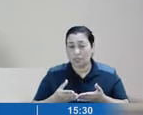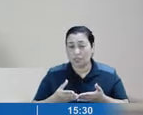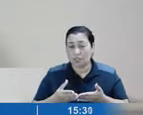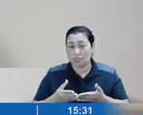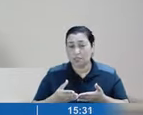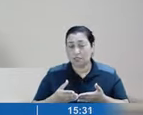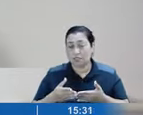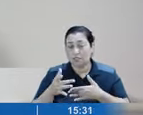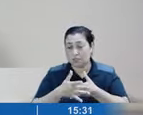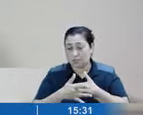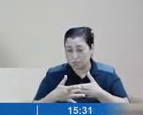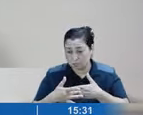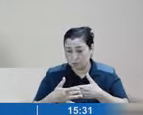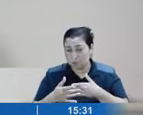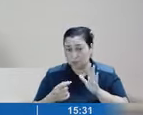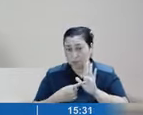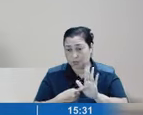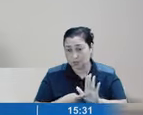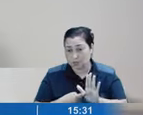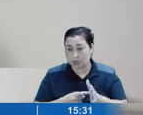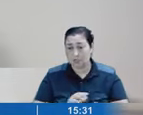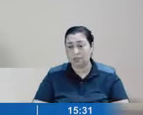colonoscopia.